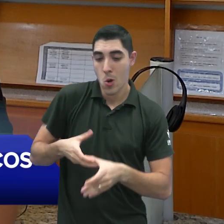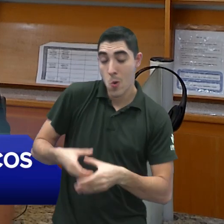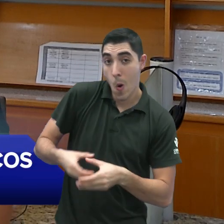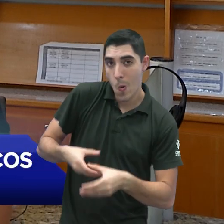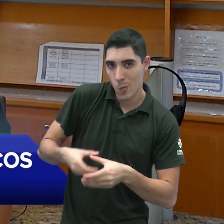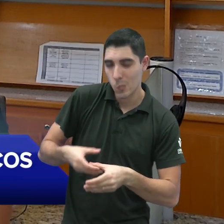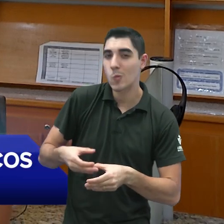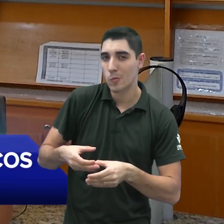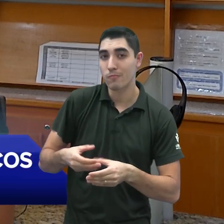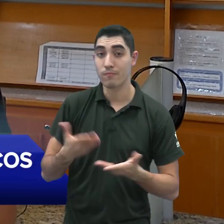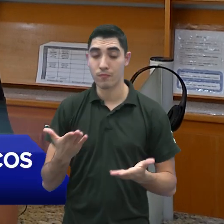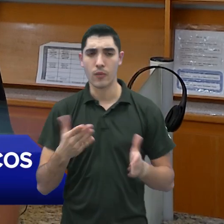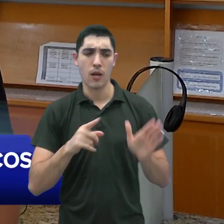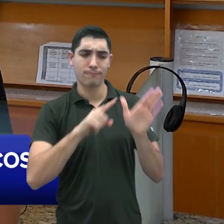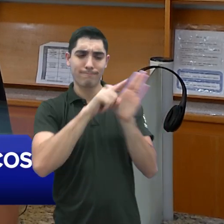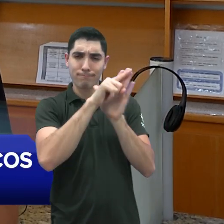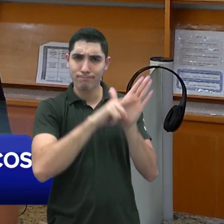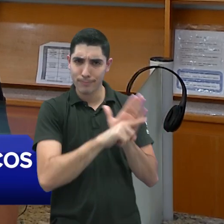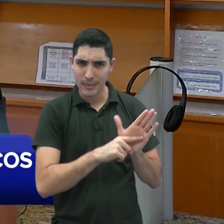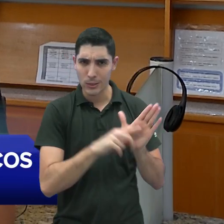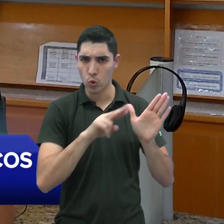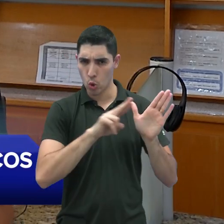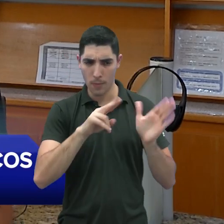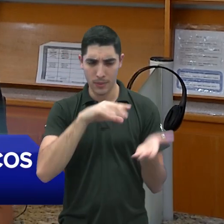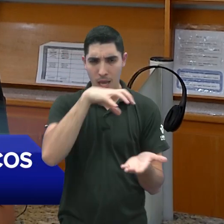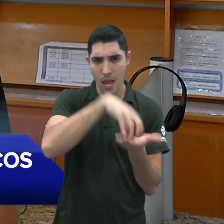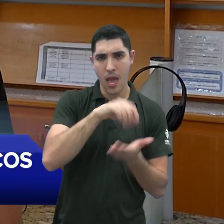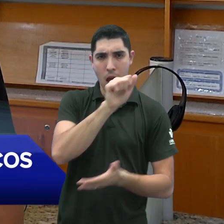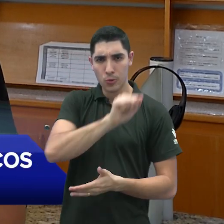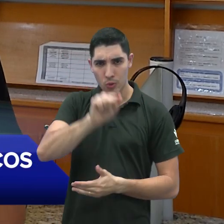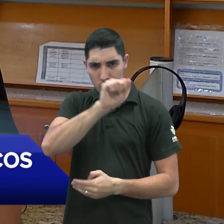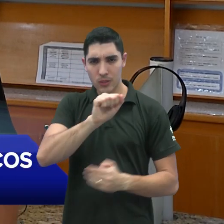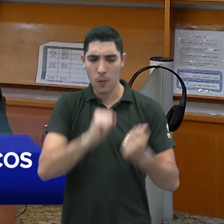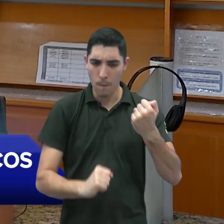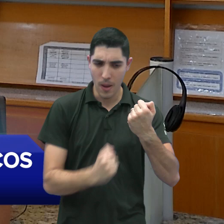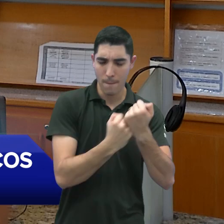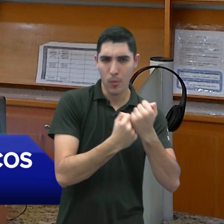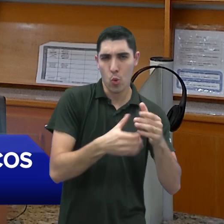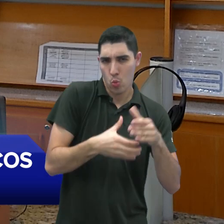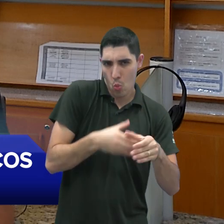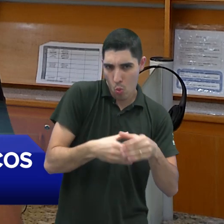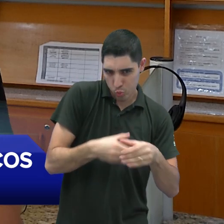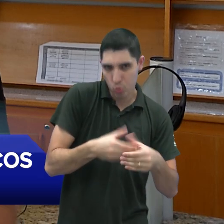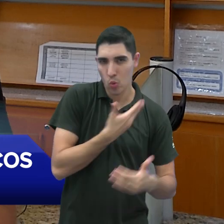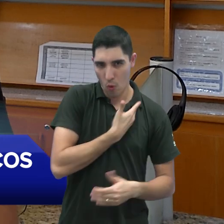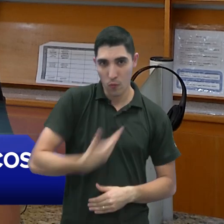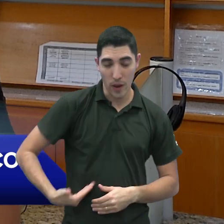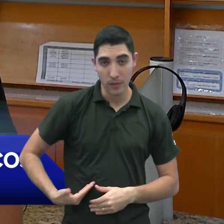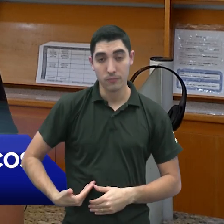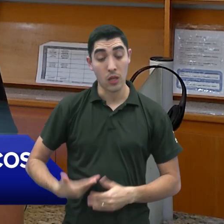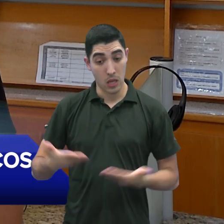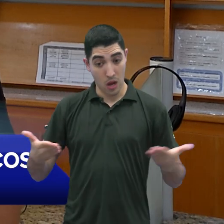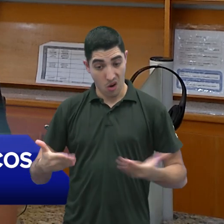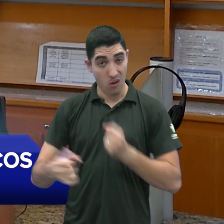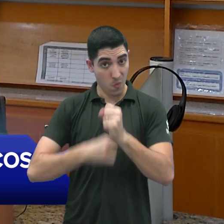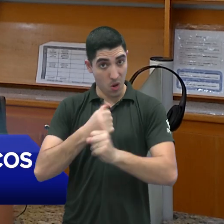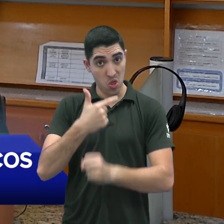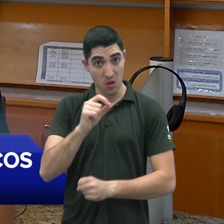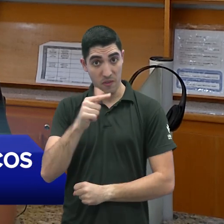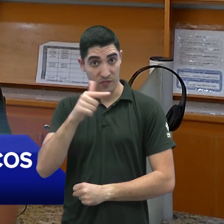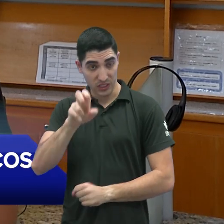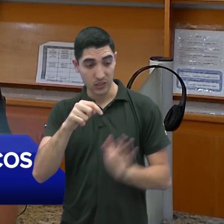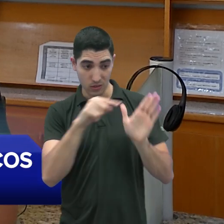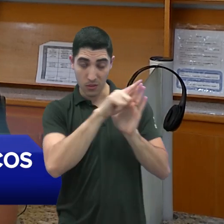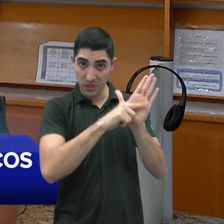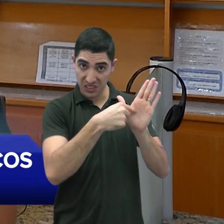concursos públicos. Segundo um levantamento da Associação de Apoio aos Concursos Públicos e Exames, o ano que nós estamos, 2025, deve